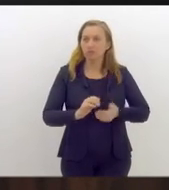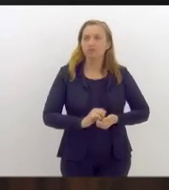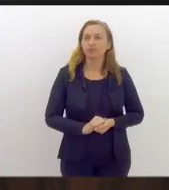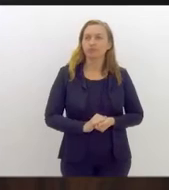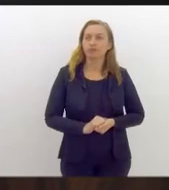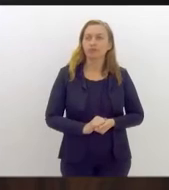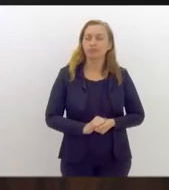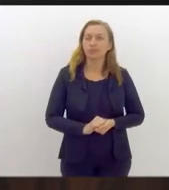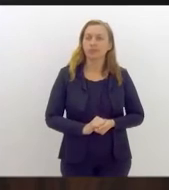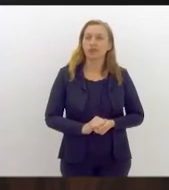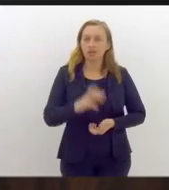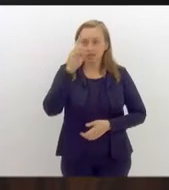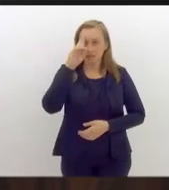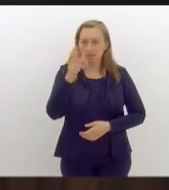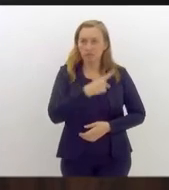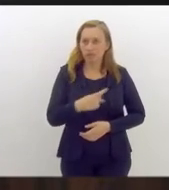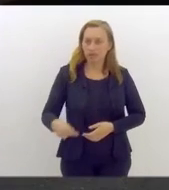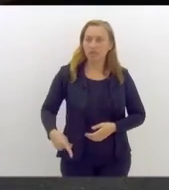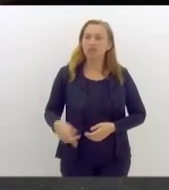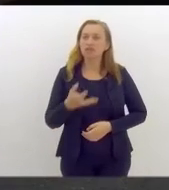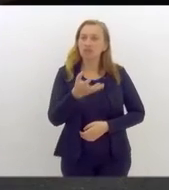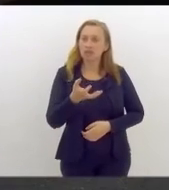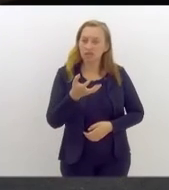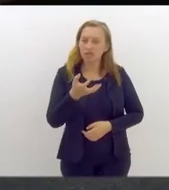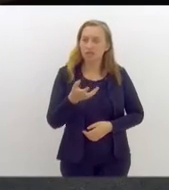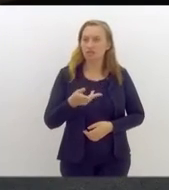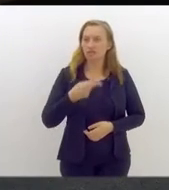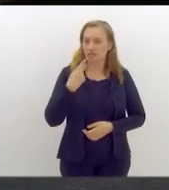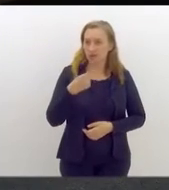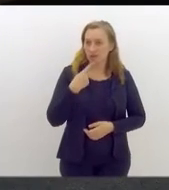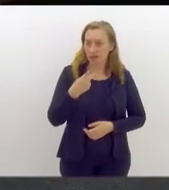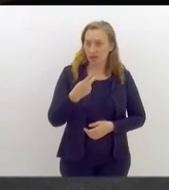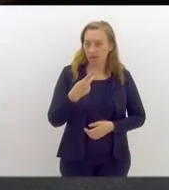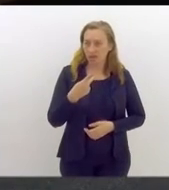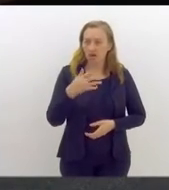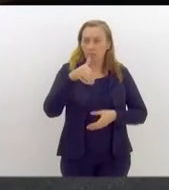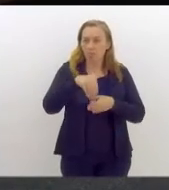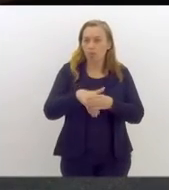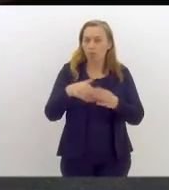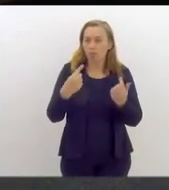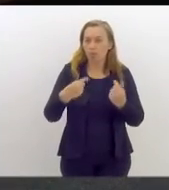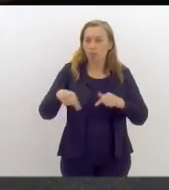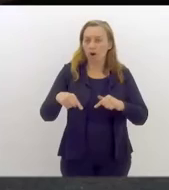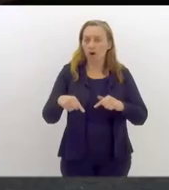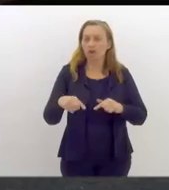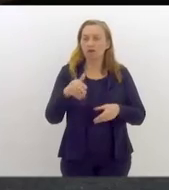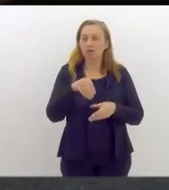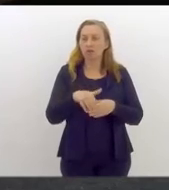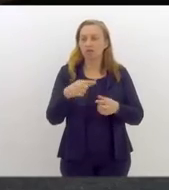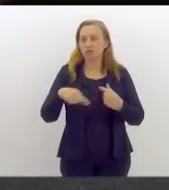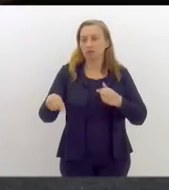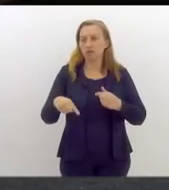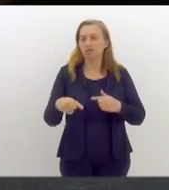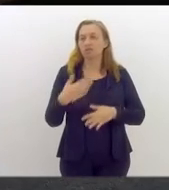Senhora presidente, queria assinalar minhas abstenções e meus votos contrários. Por favor. Por